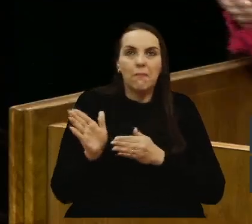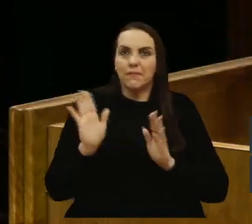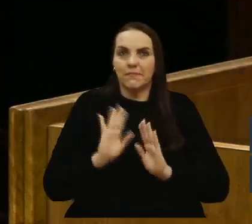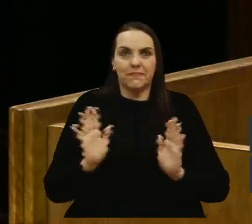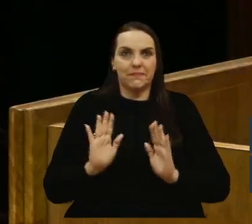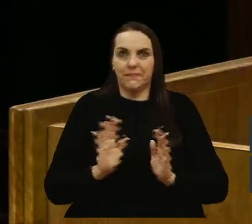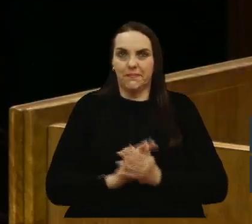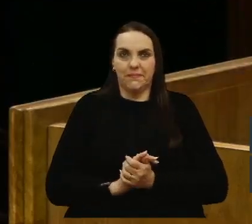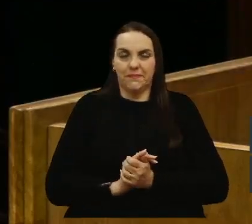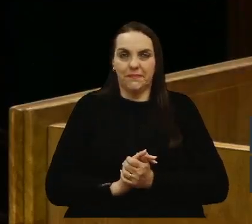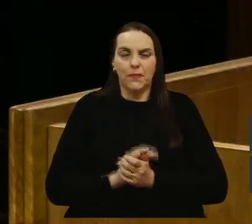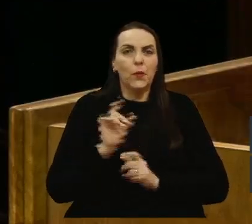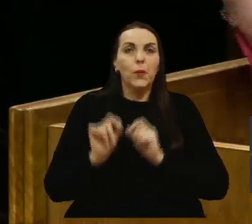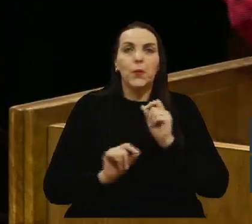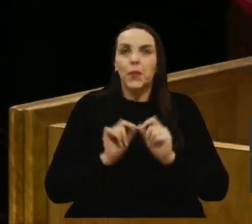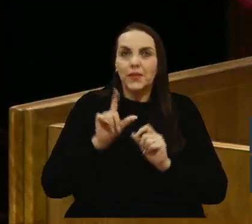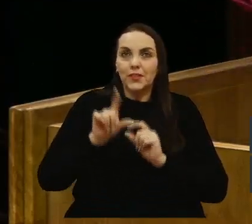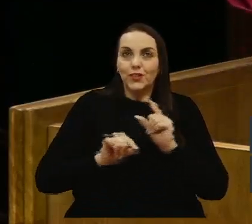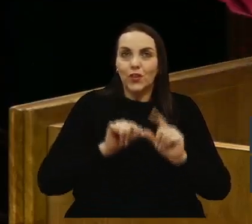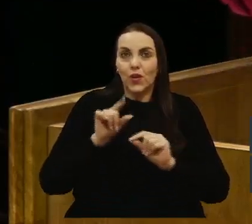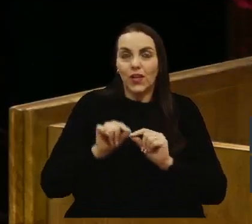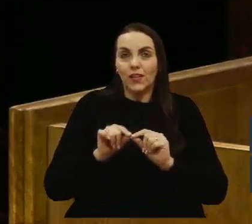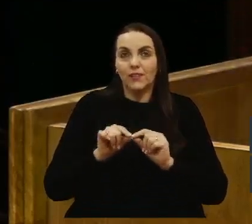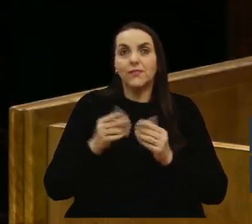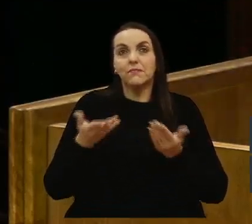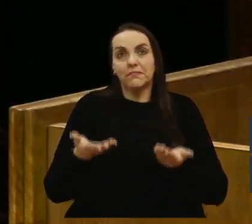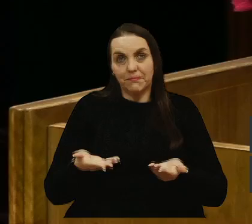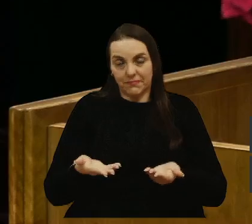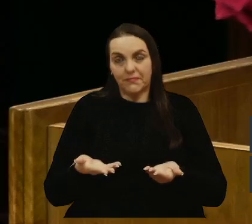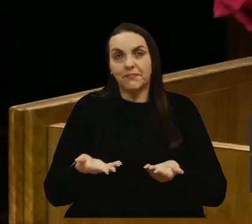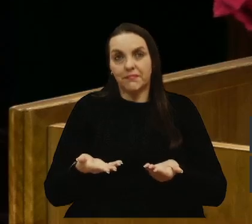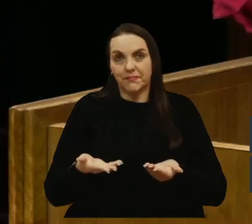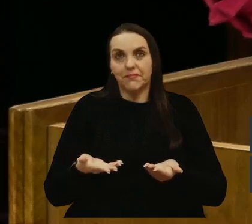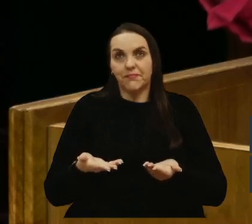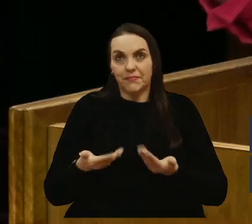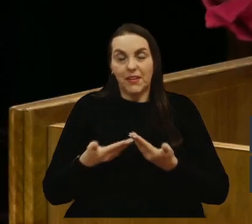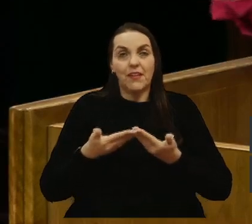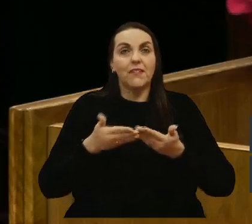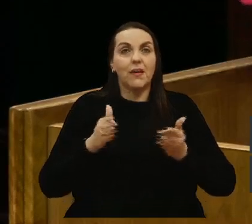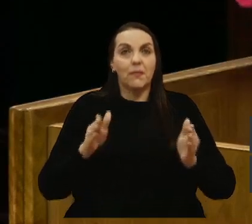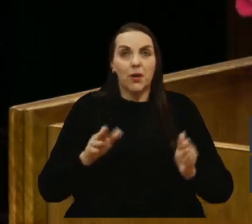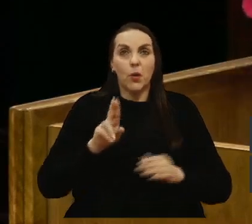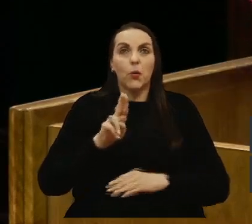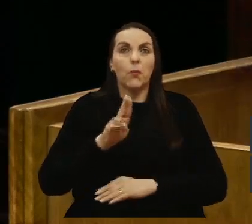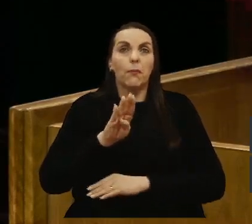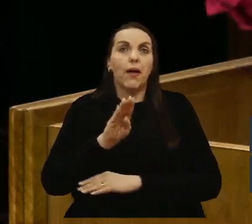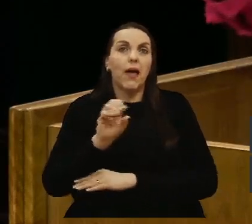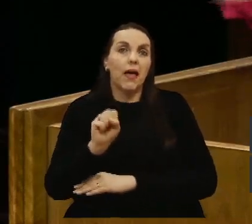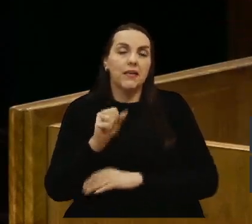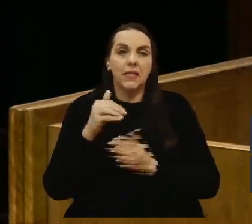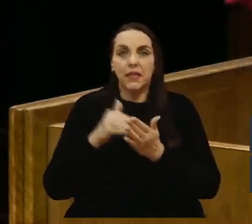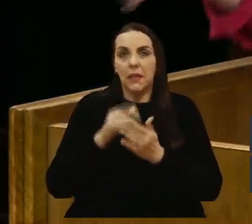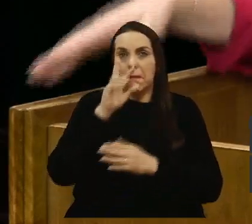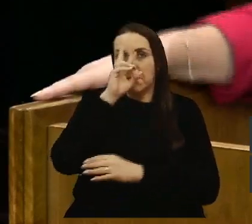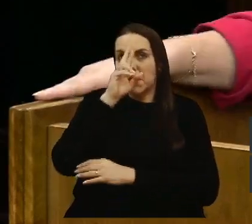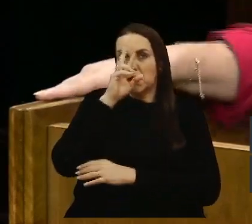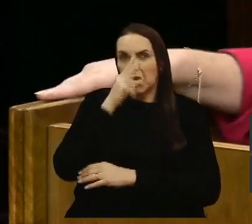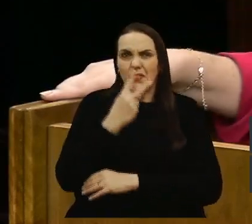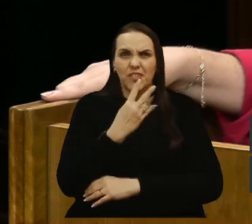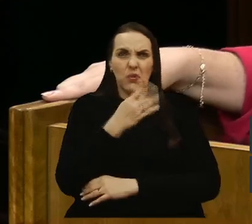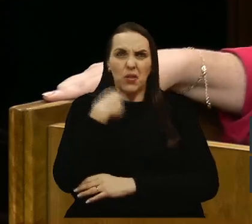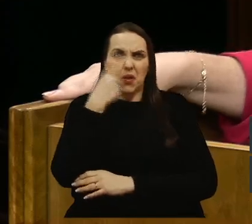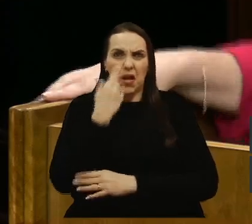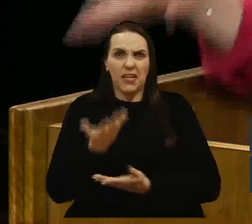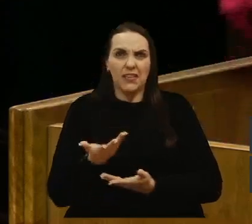qual a alternativa? Vamos abrir a UBS até a meia-noite, 24 horas. E